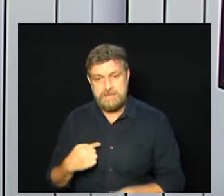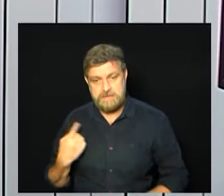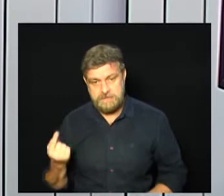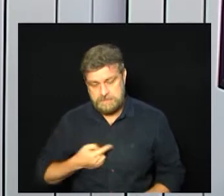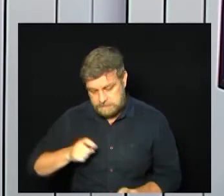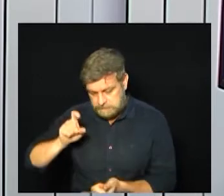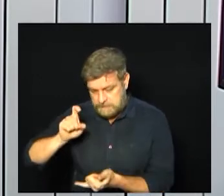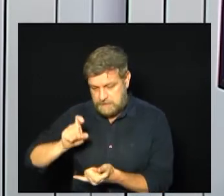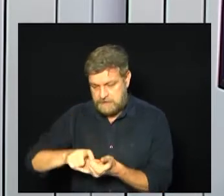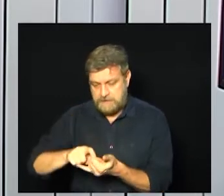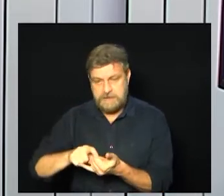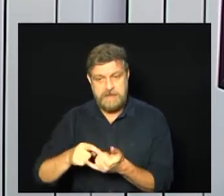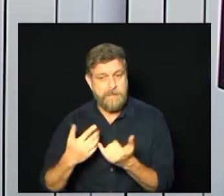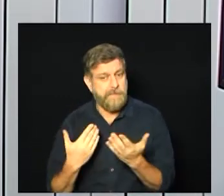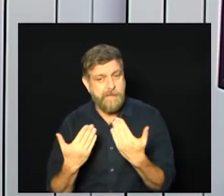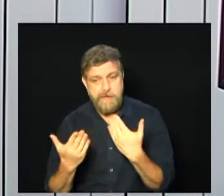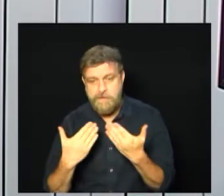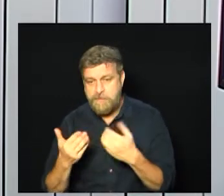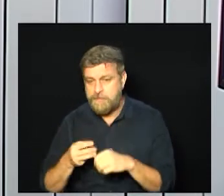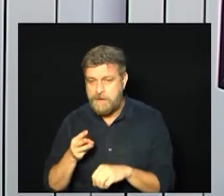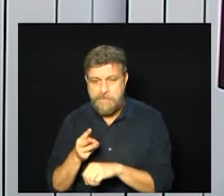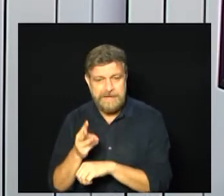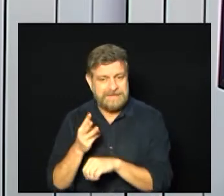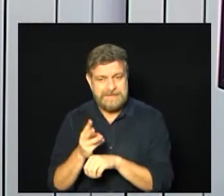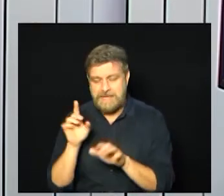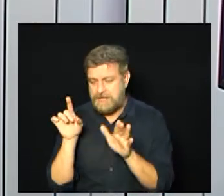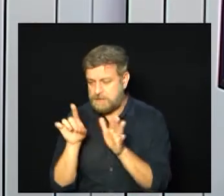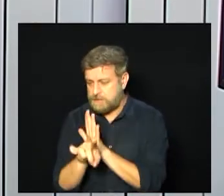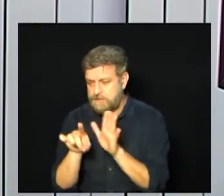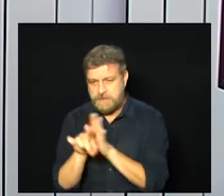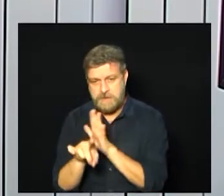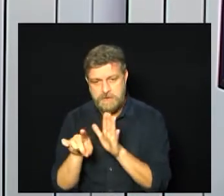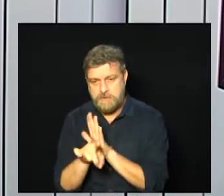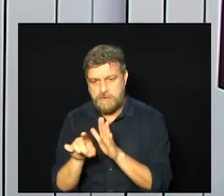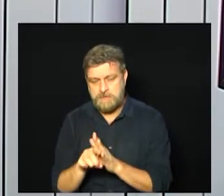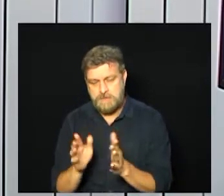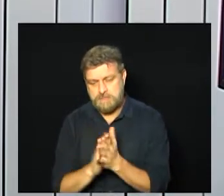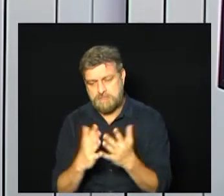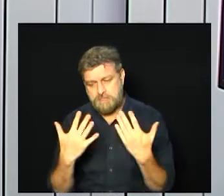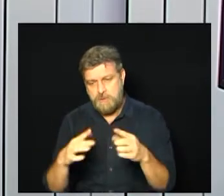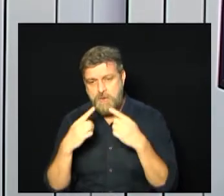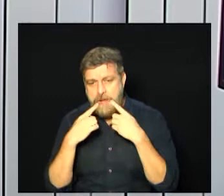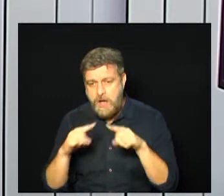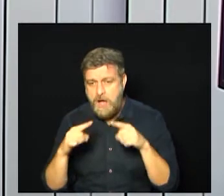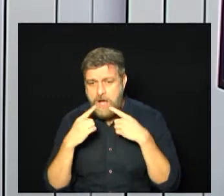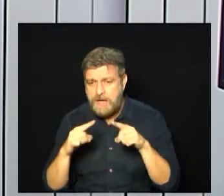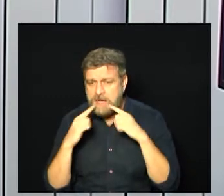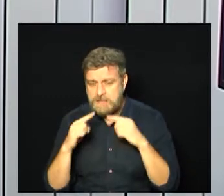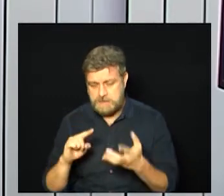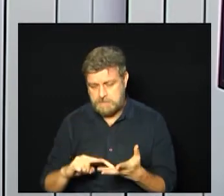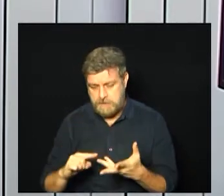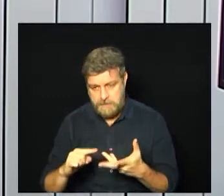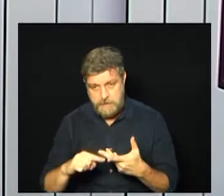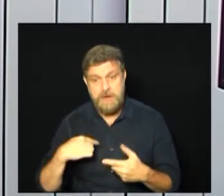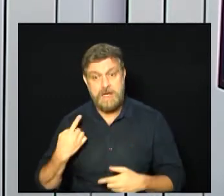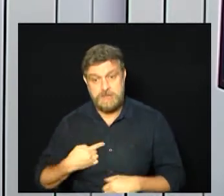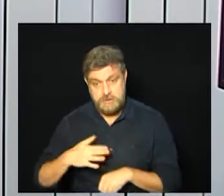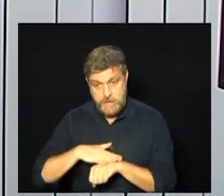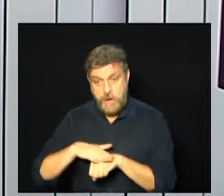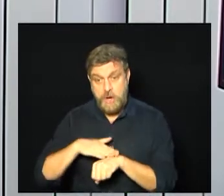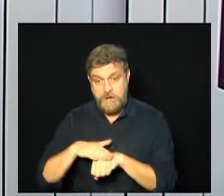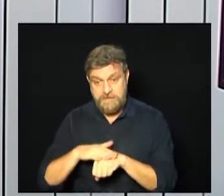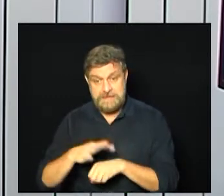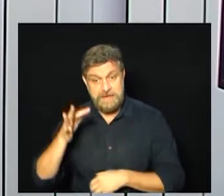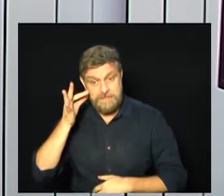Você aperta e você pode enviar sua pergunta, sua mensagem, o seu elogio, uma crítica construtiva que a gente conversa ao